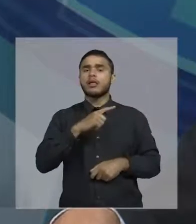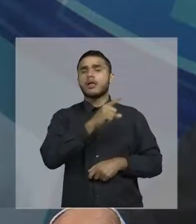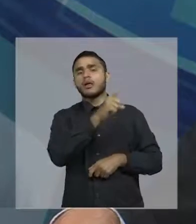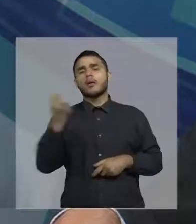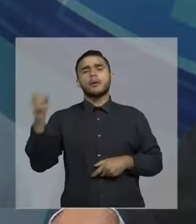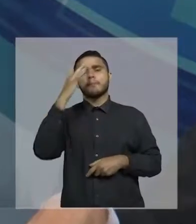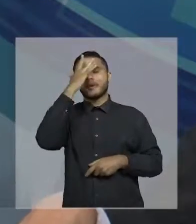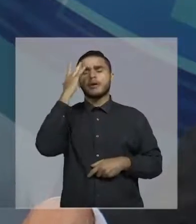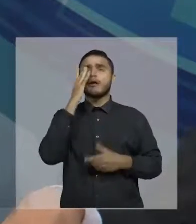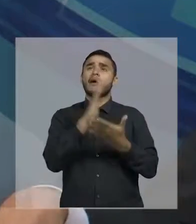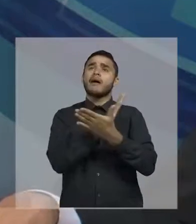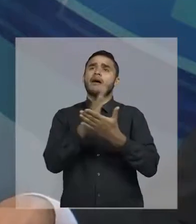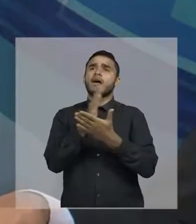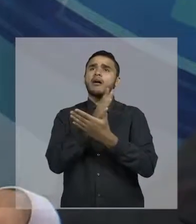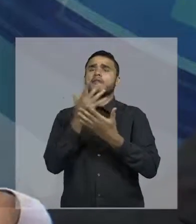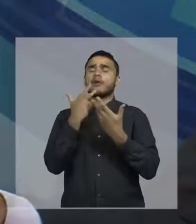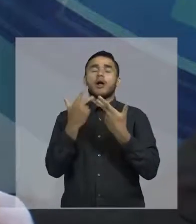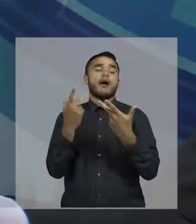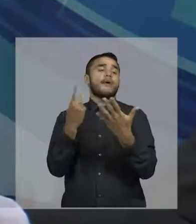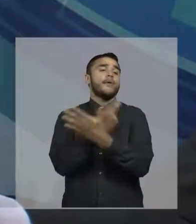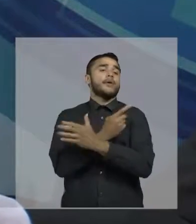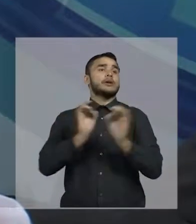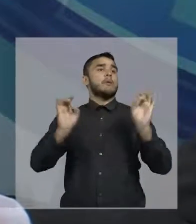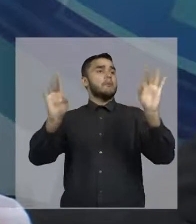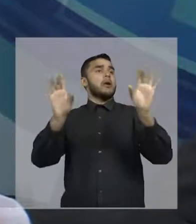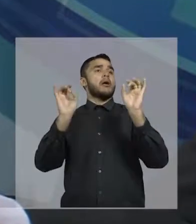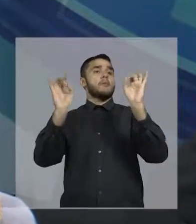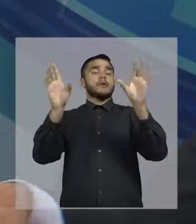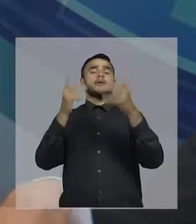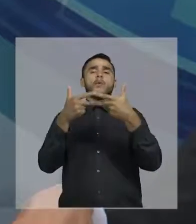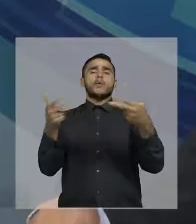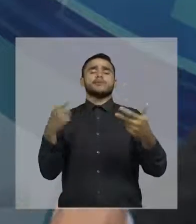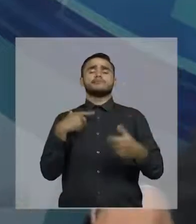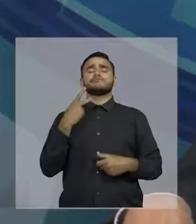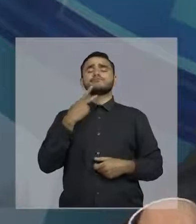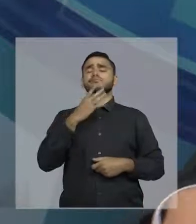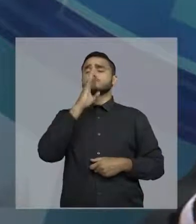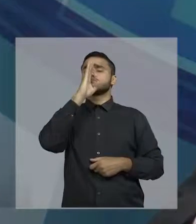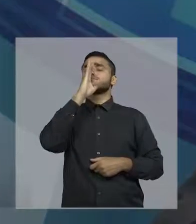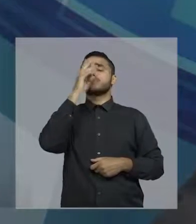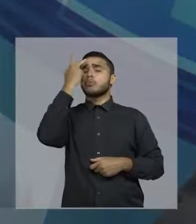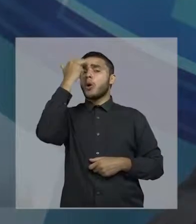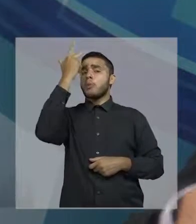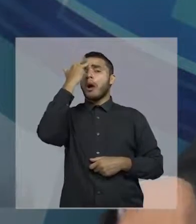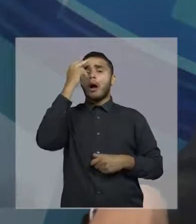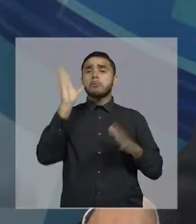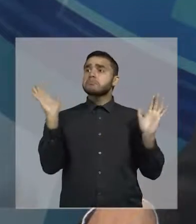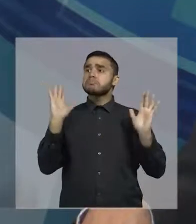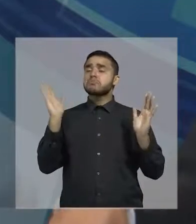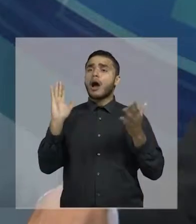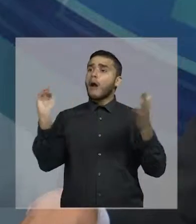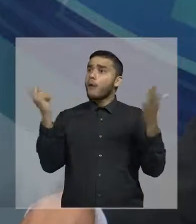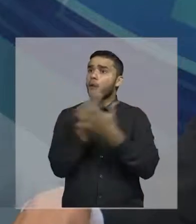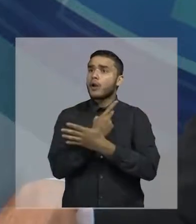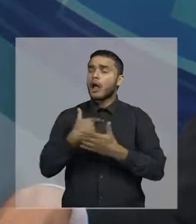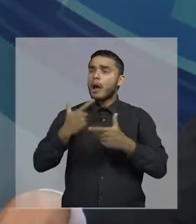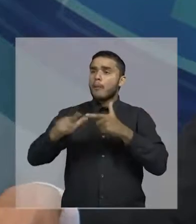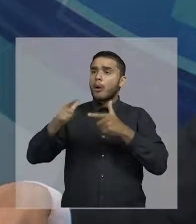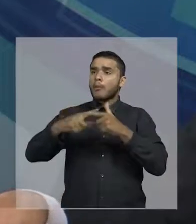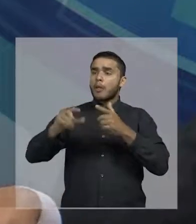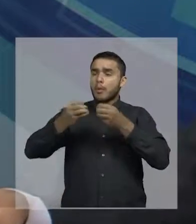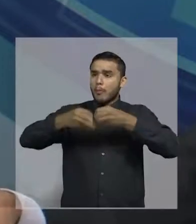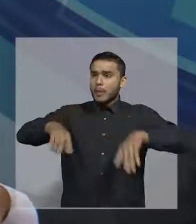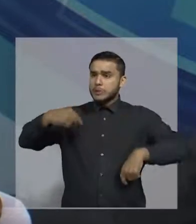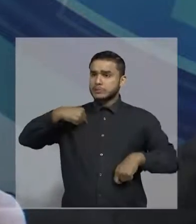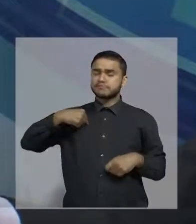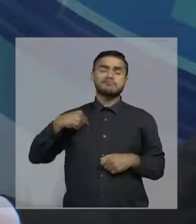secular não se desgasta com os escândalos. Outras lideranças que não têm um partido de convicção